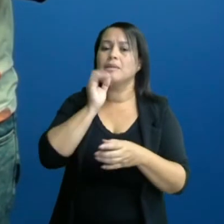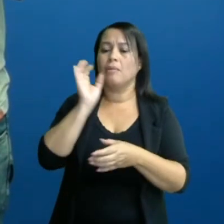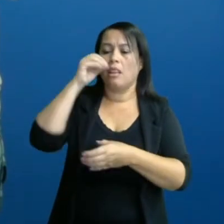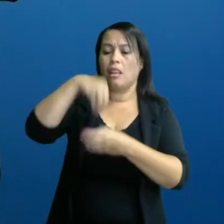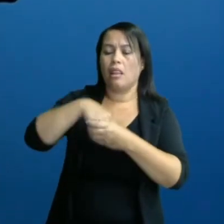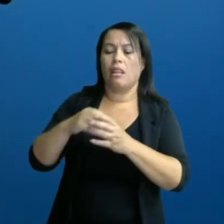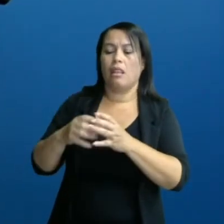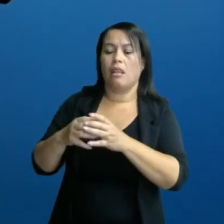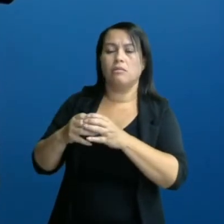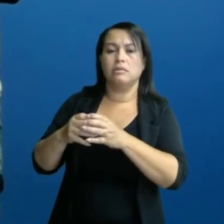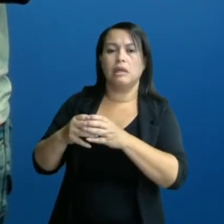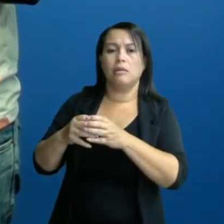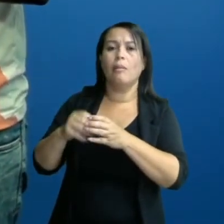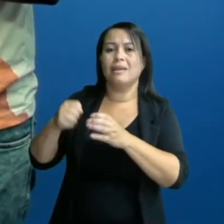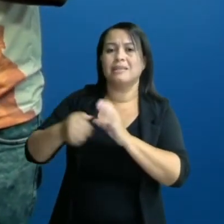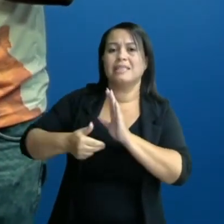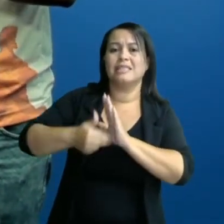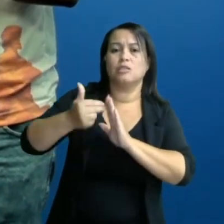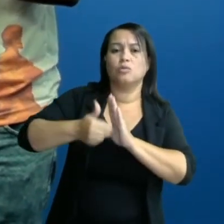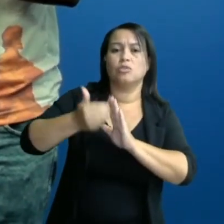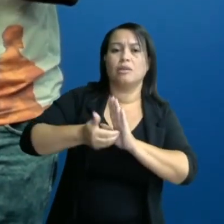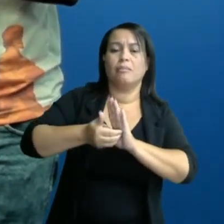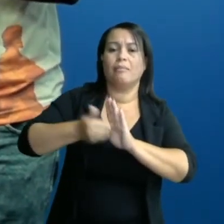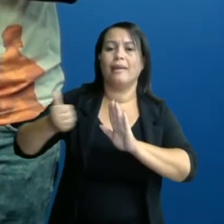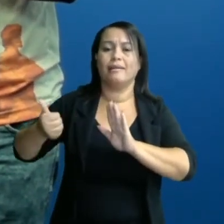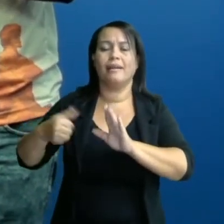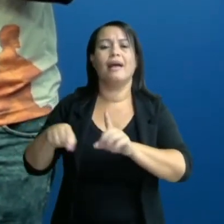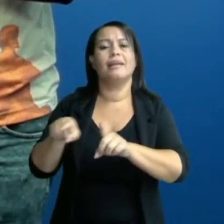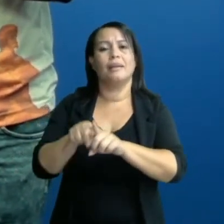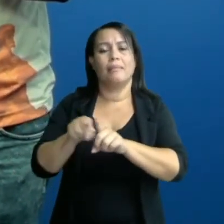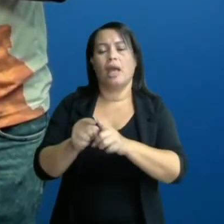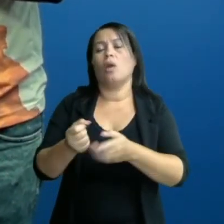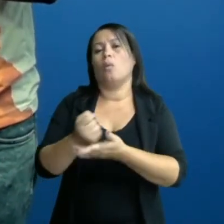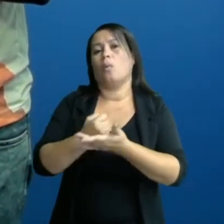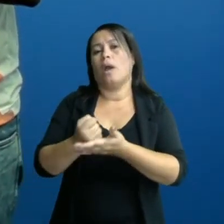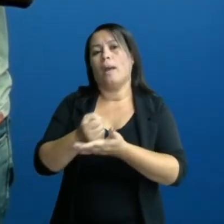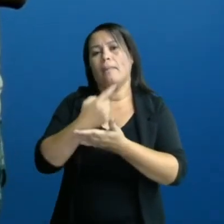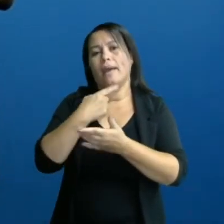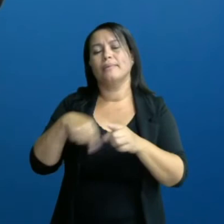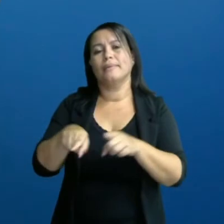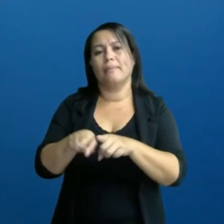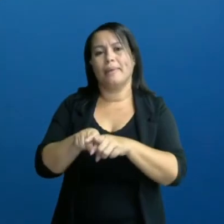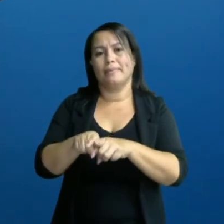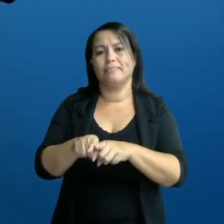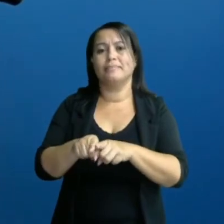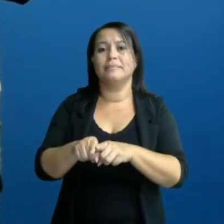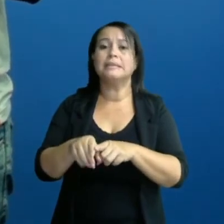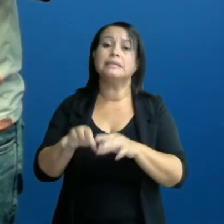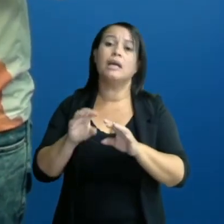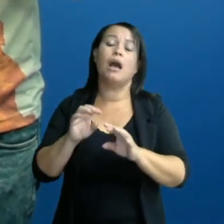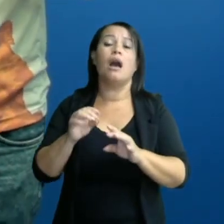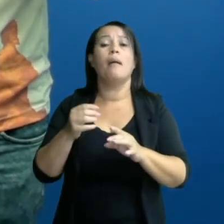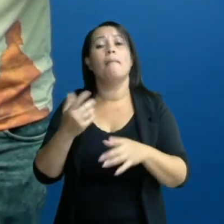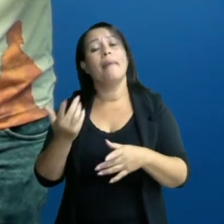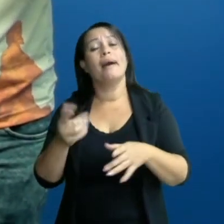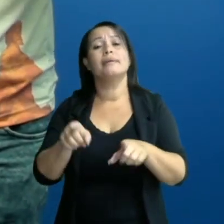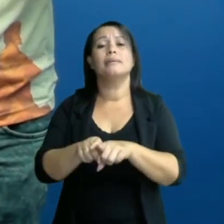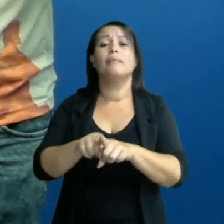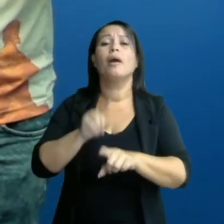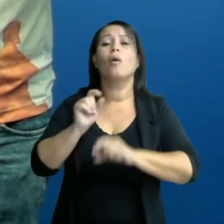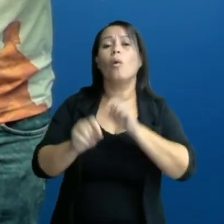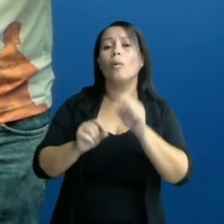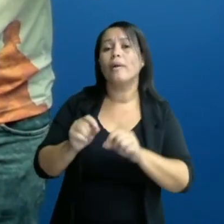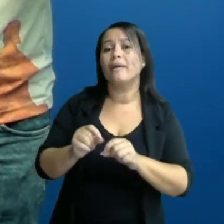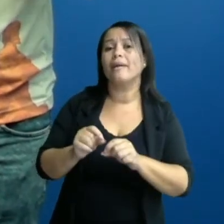Então deve ser retirado de forma de cirurgia com auxílio também de medicamentos, a quimioterapia, ou ainda com auxílio